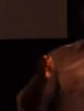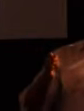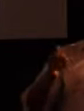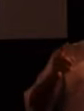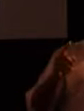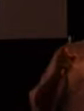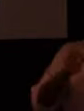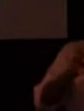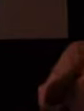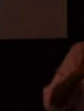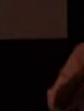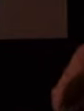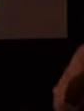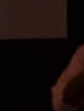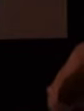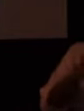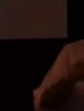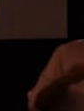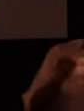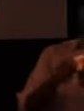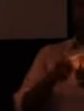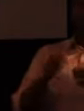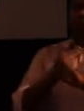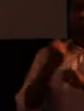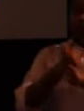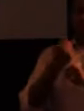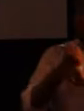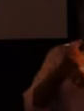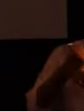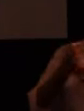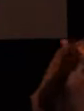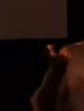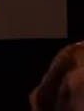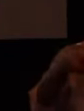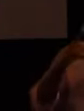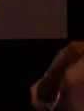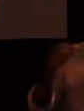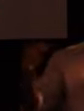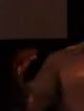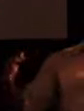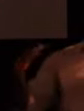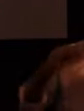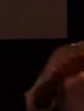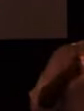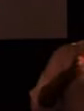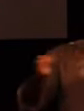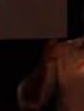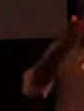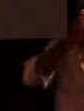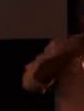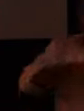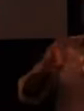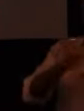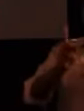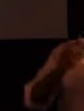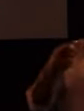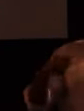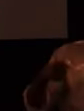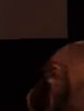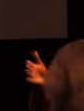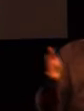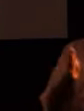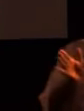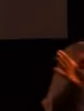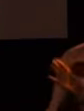posso ali construir, a minha área construída não é 100% a área do meu terreno. Eu preciso atender ali aos